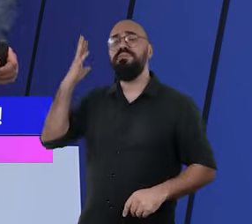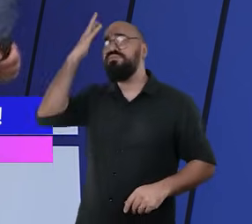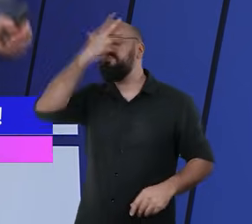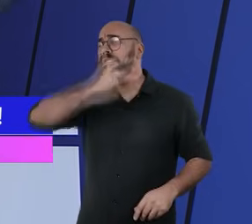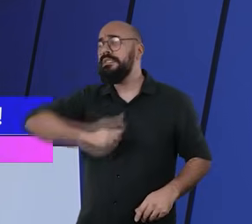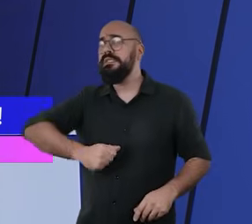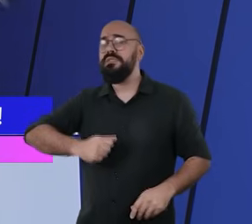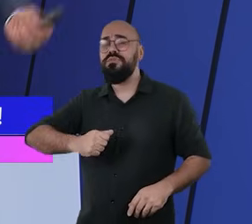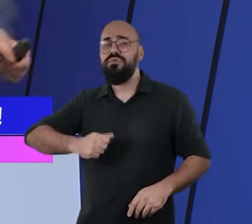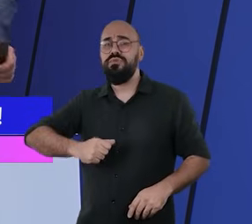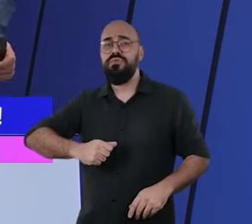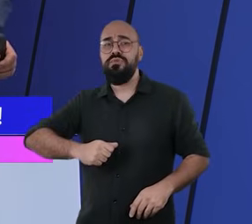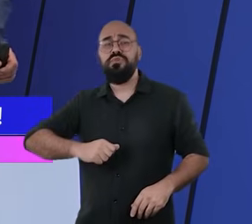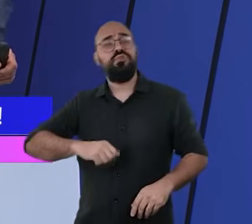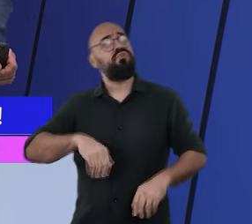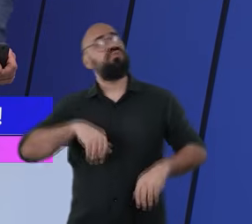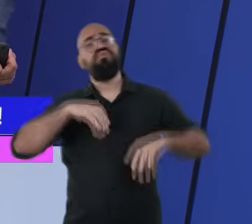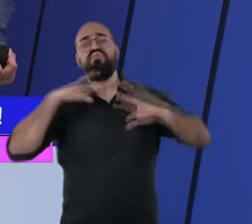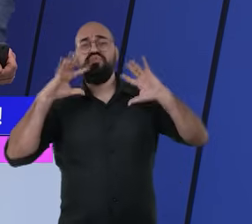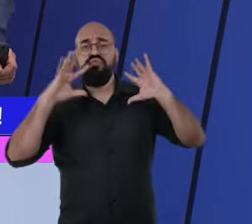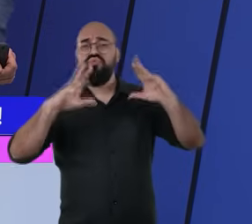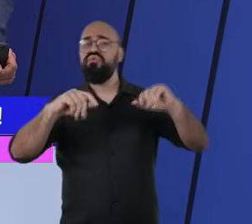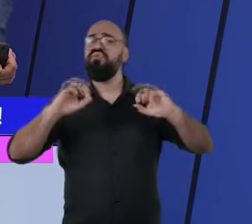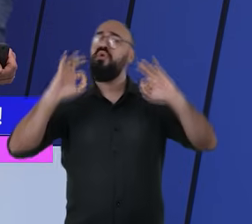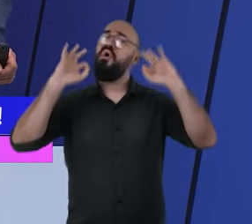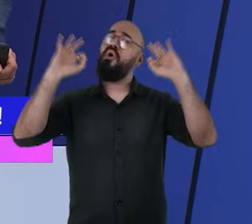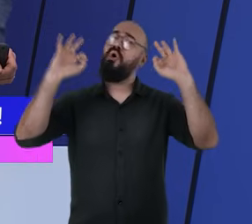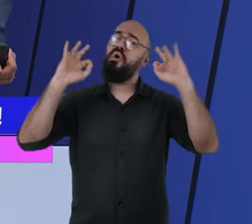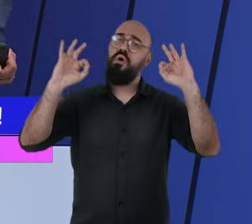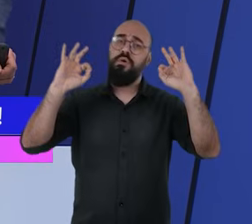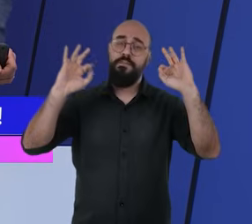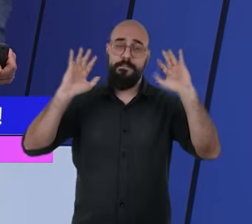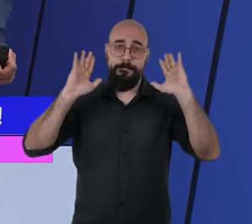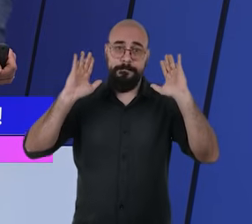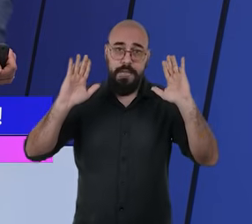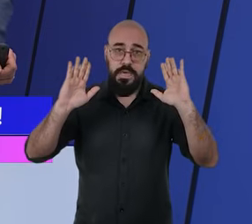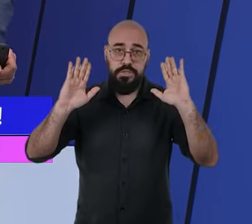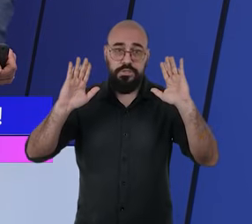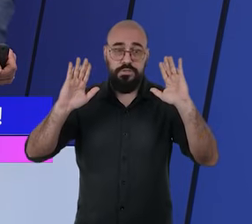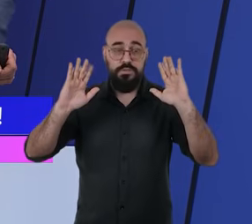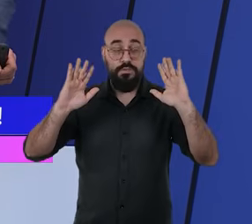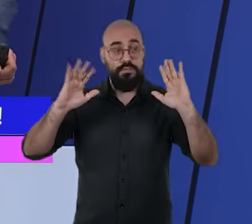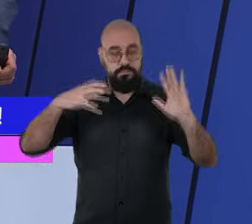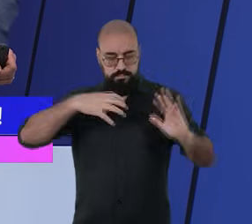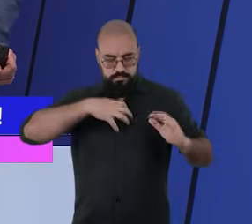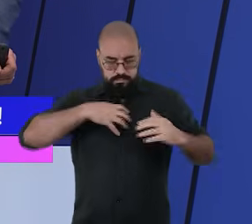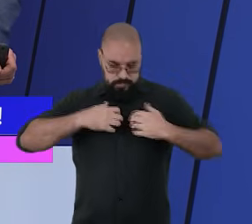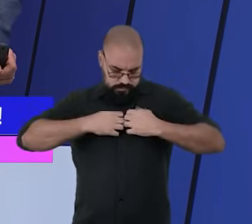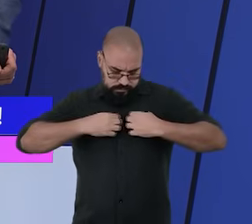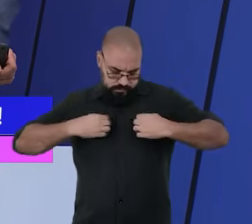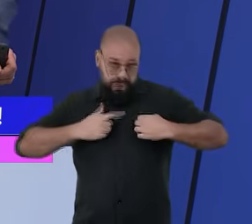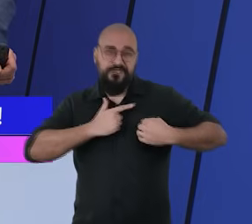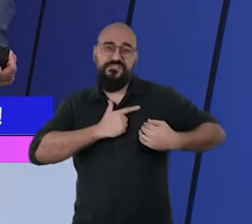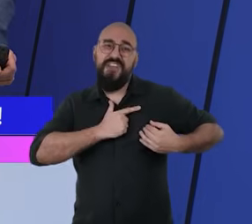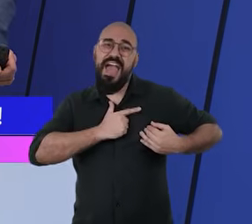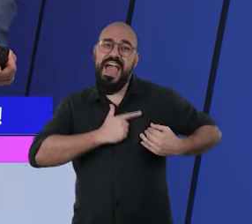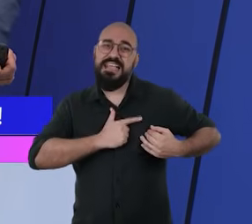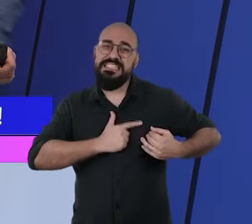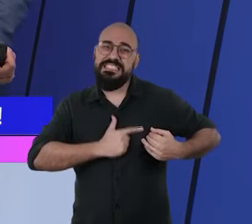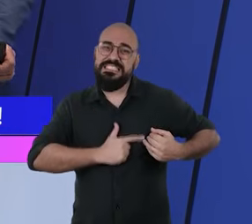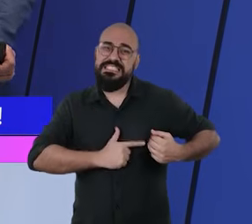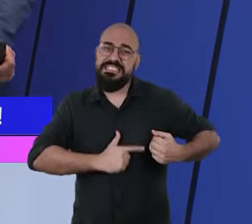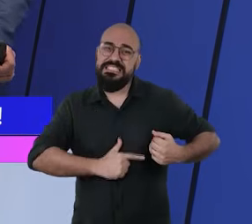belo, se corre atrás daquilo que é bonito, mas ao mesmo tempo é a geração mais vazia de toda a história.